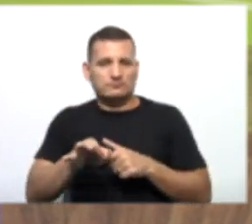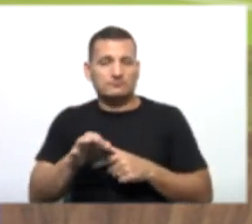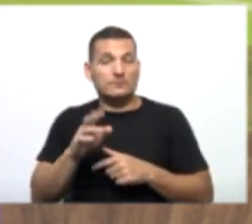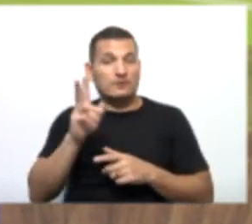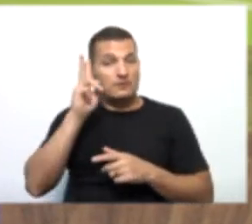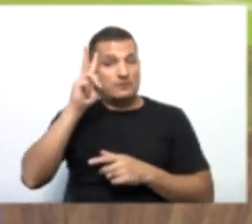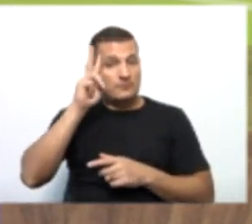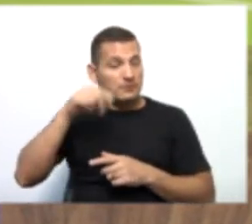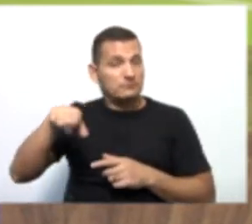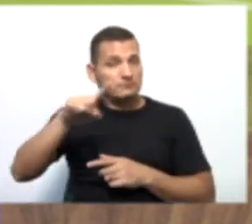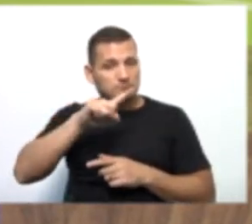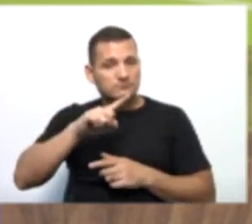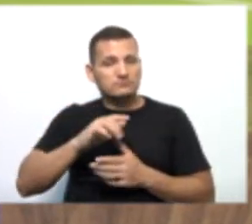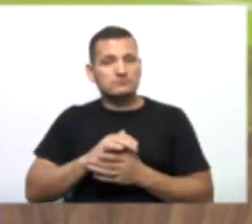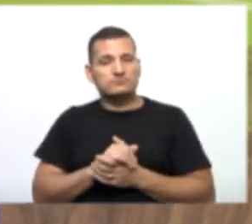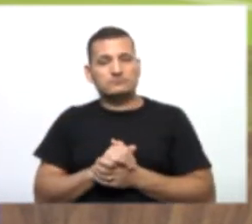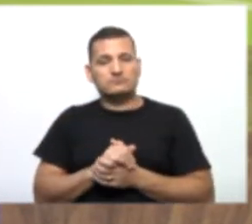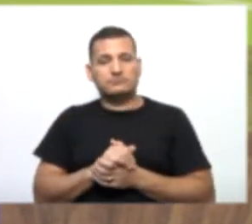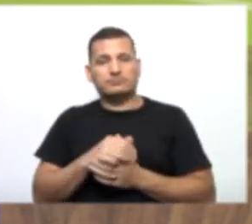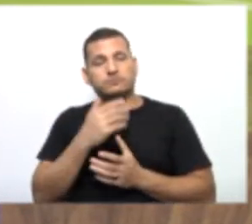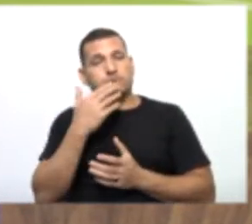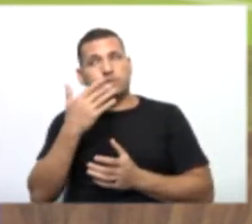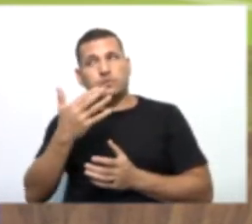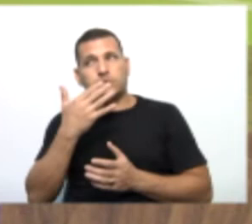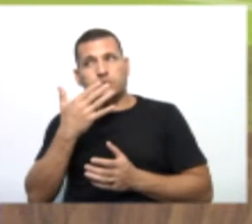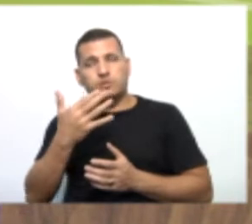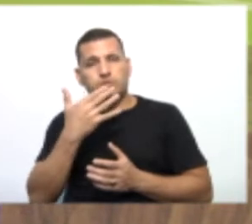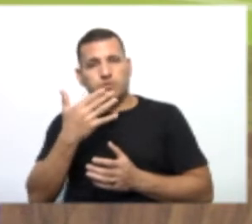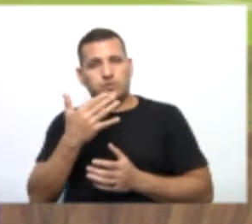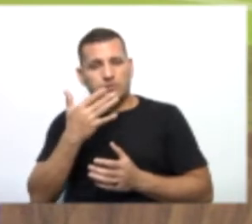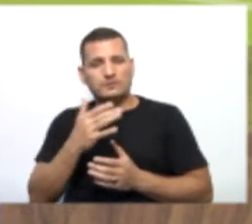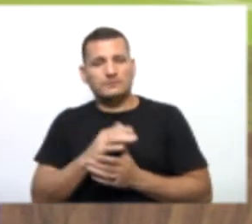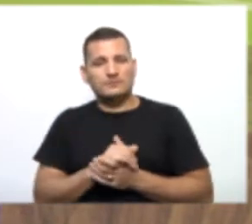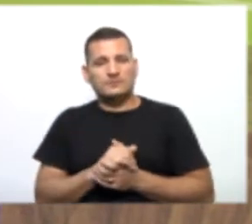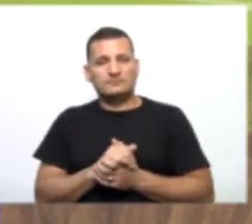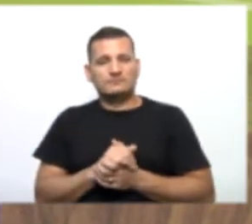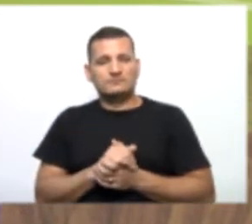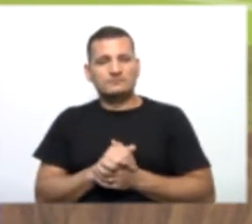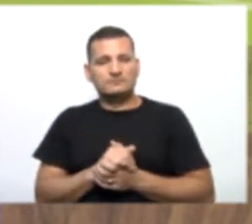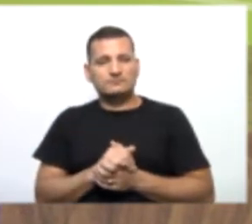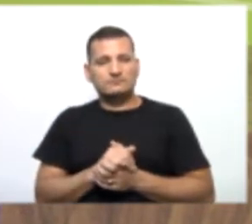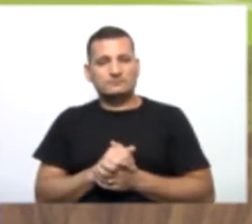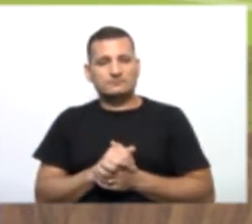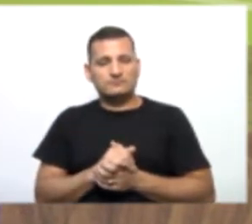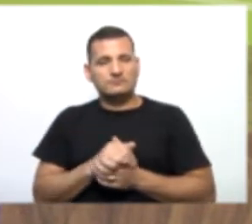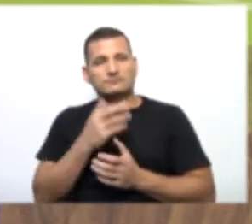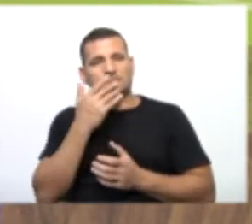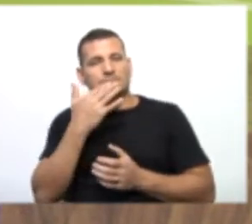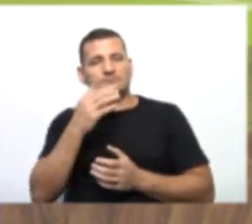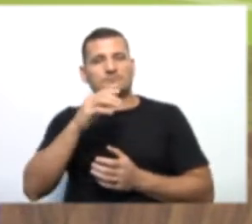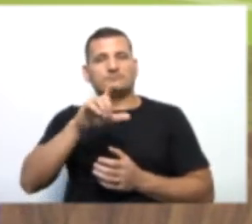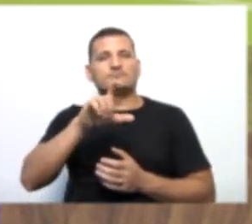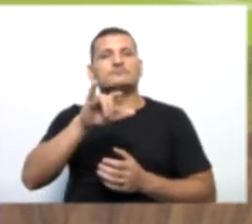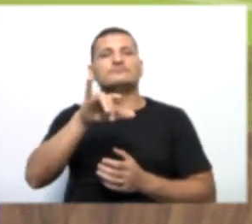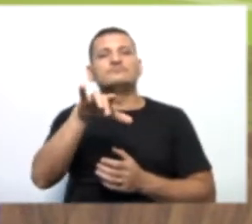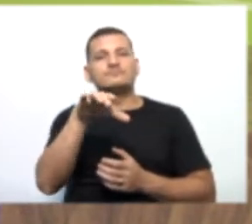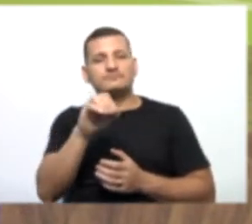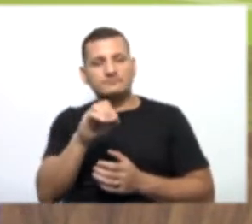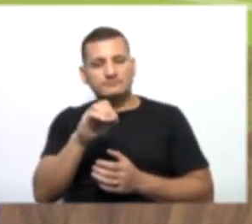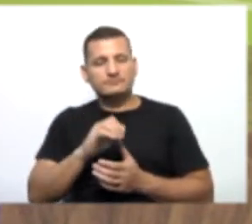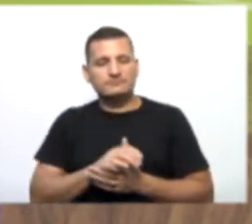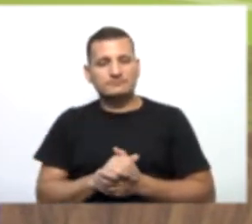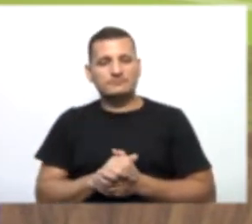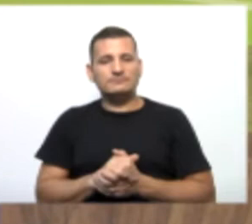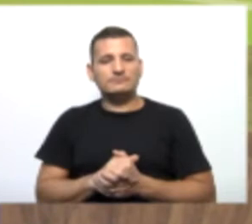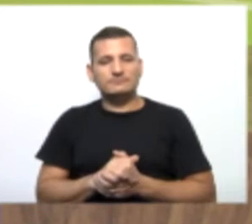gostaria de lembrar para vocês as cores, né, pessoal? As cores dessas lixeiras, né? As mais tradicionais.